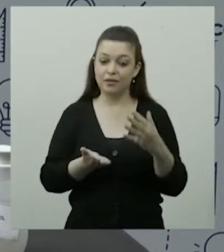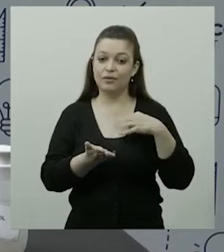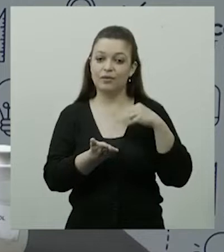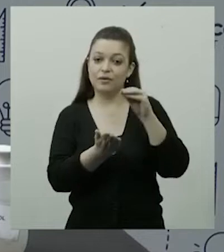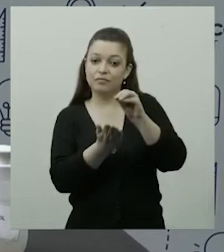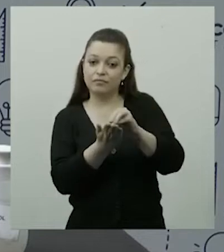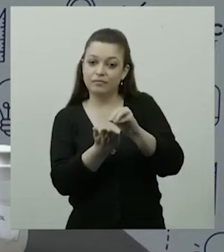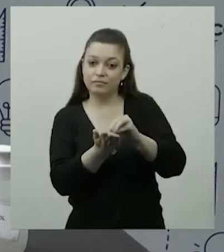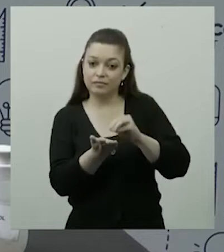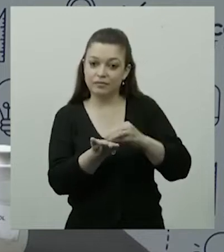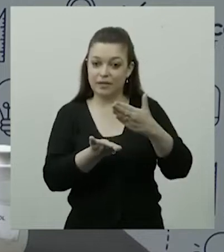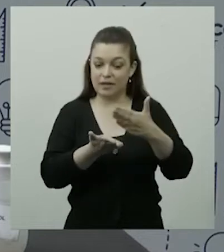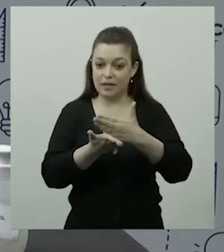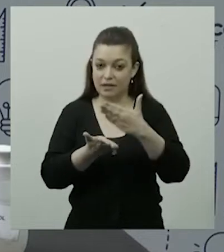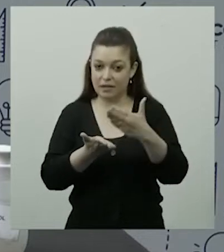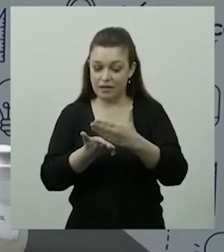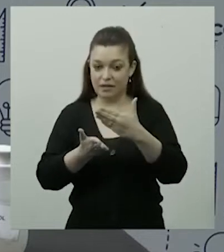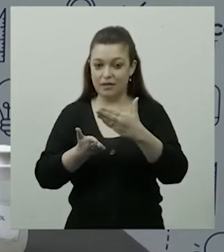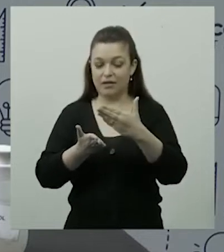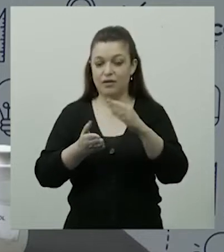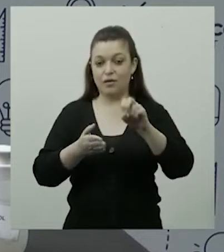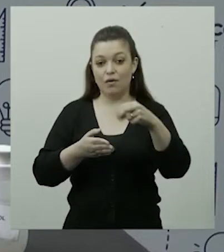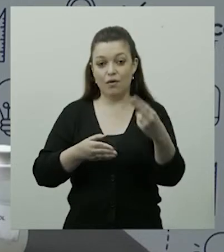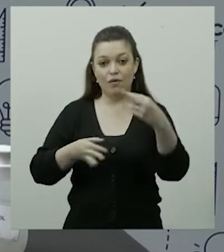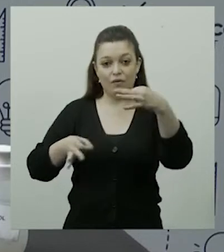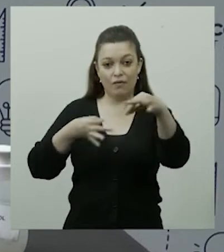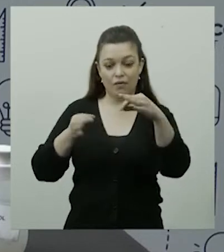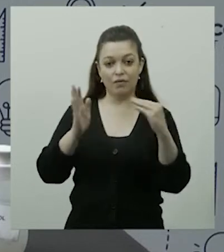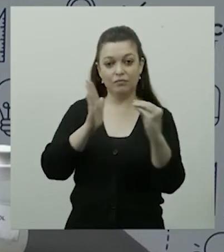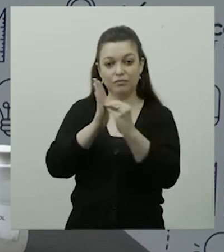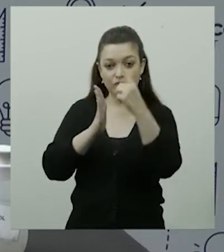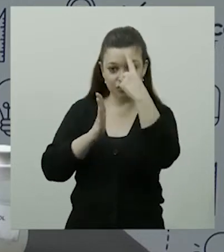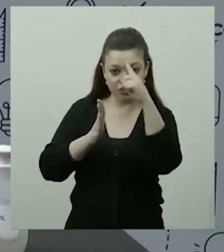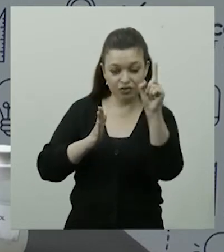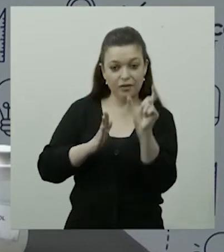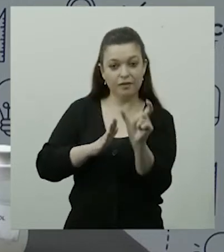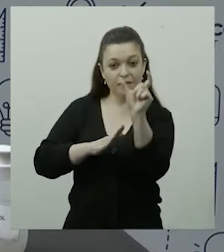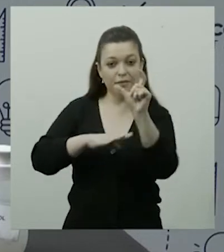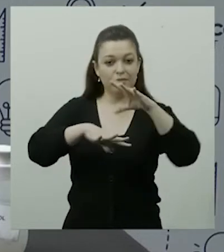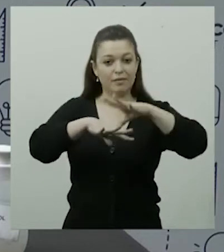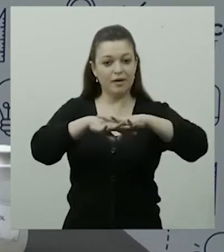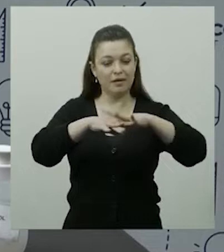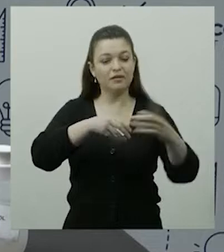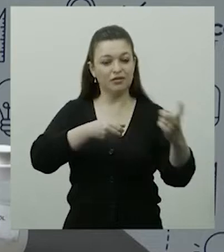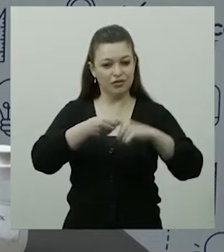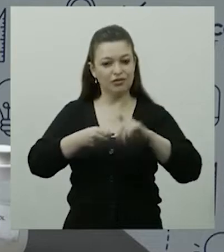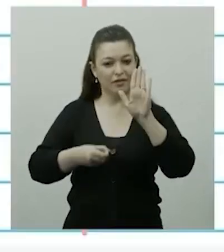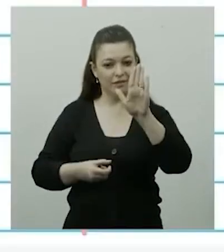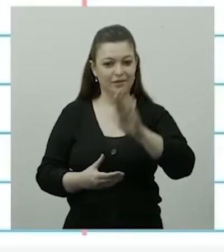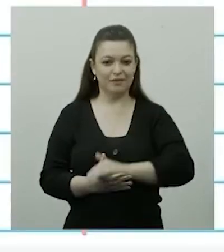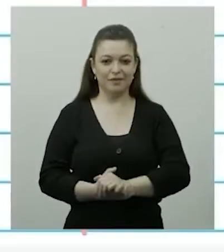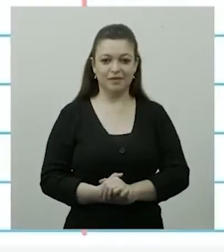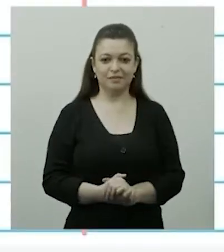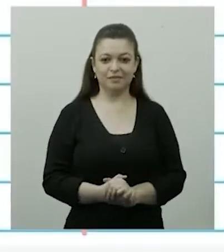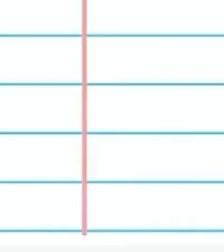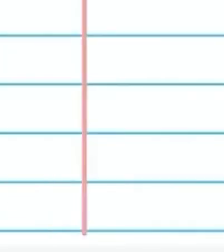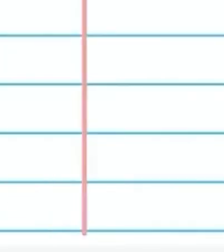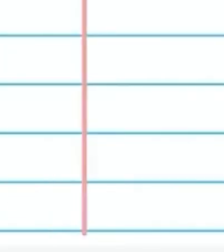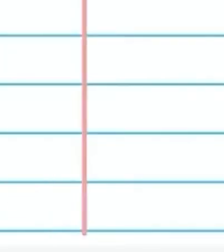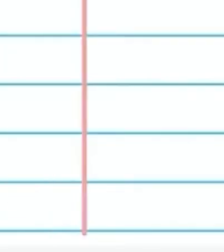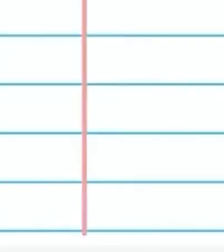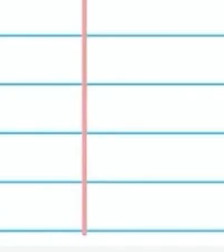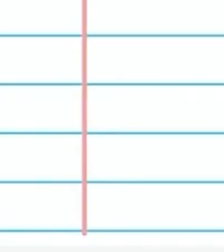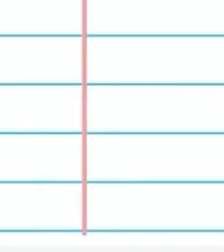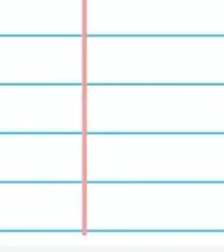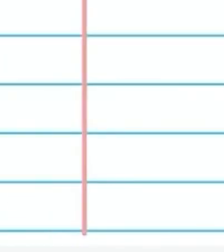no caderno ou na folha. Coloquem lá a data e a palavra matemática e a gente já volta.